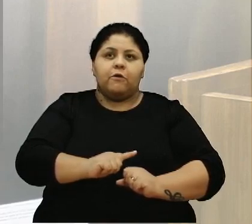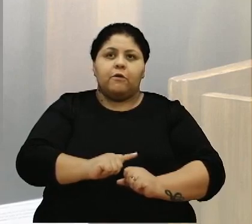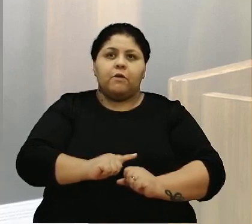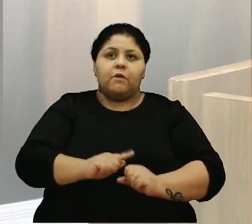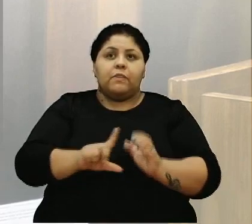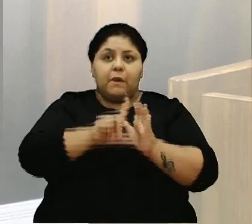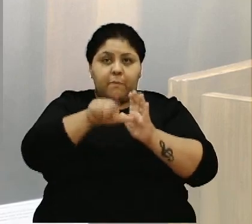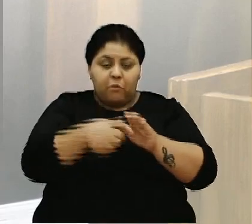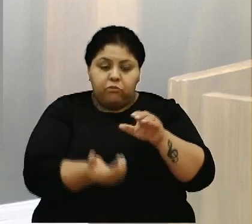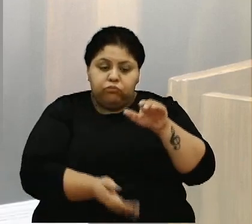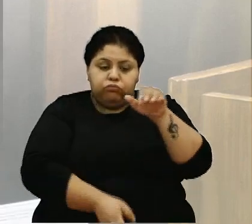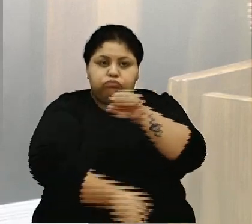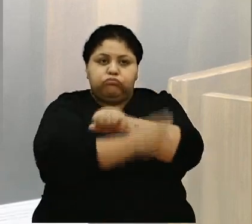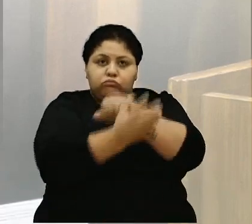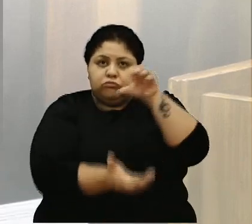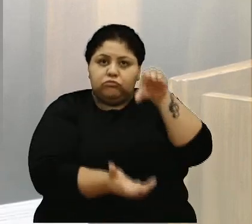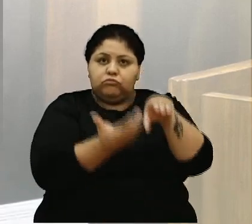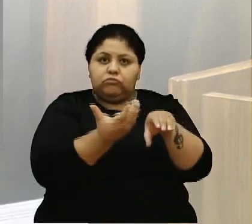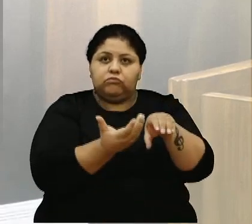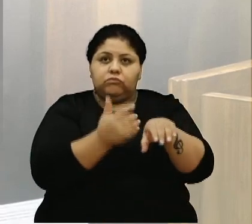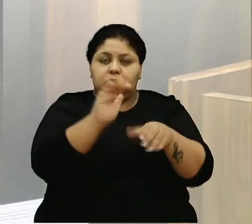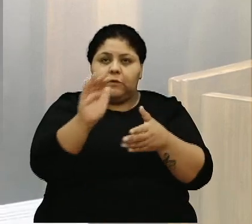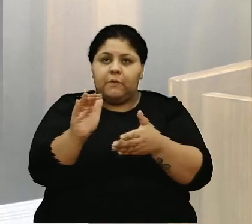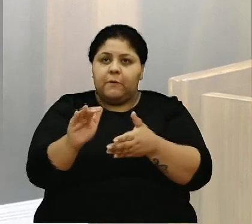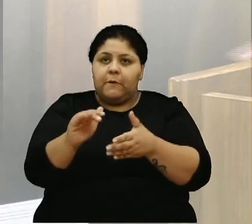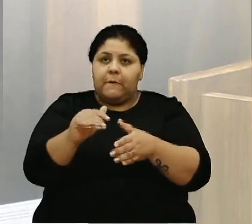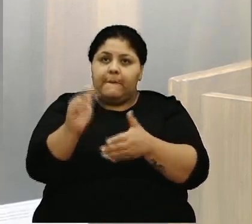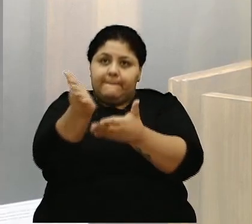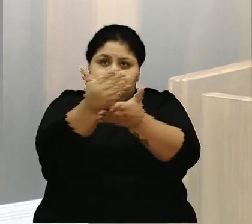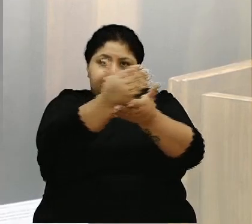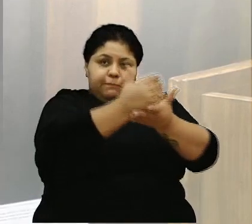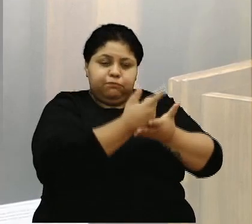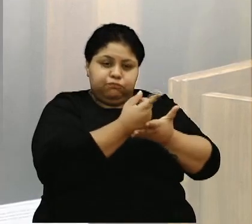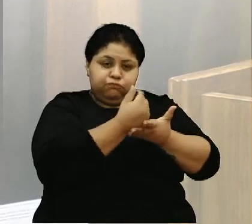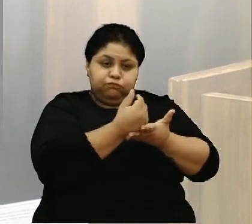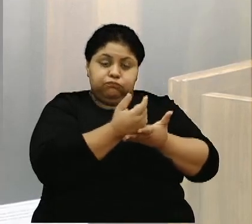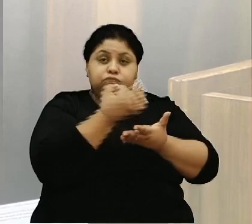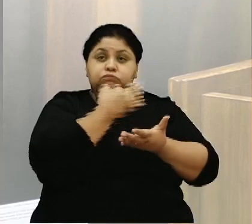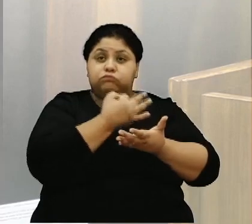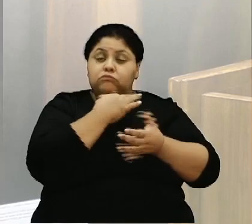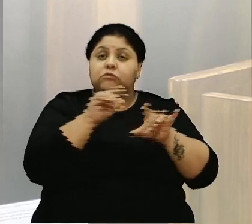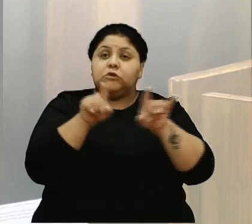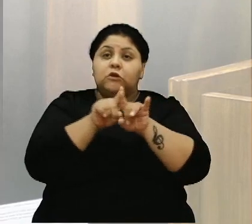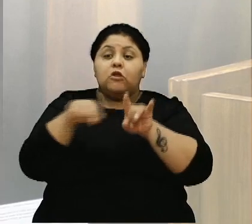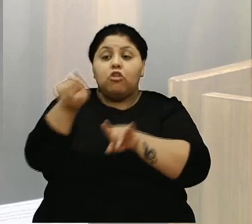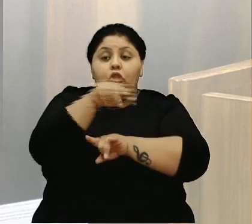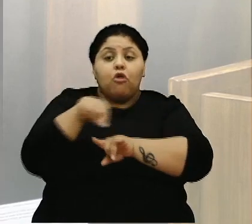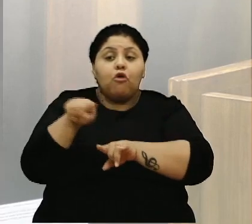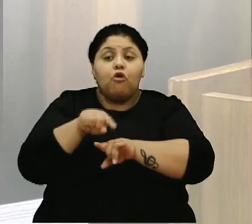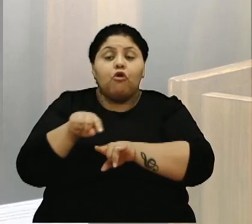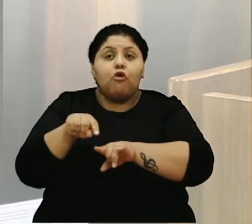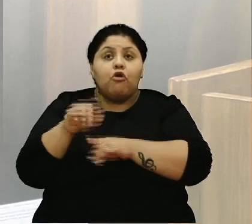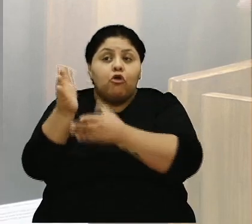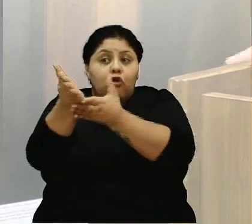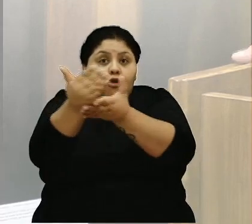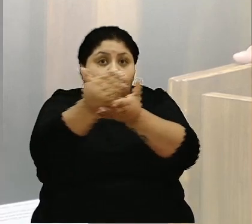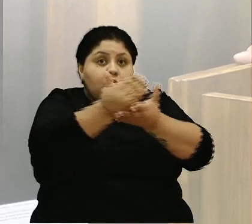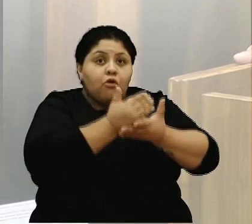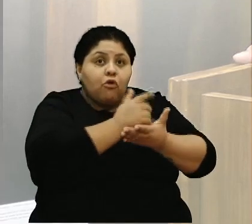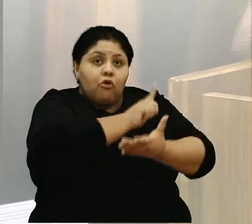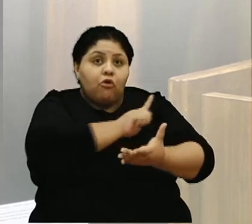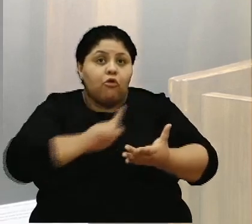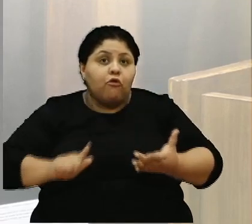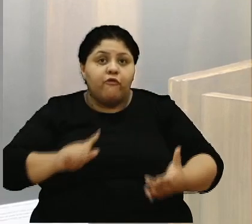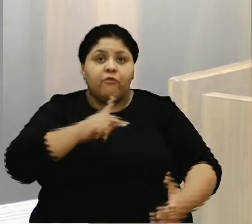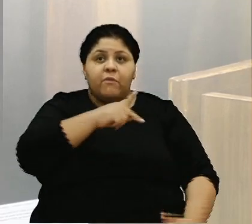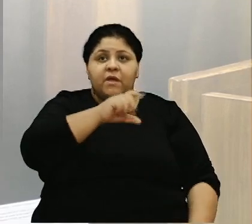Brasília. Vamos buscar mais recurso para Caxias. Declarar voto. Inclusive, nós vamos buscar recurso para Caxias do governo do